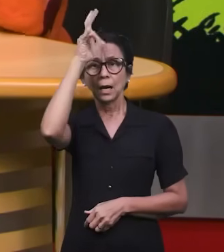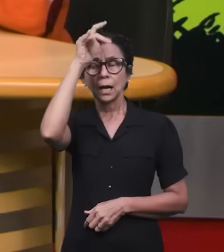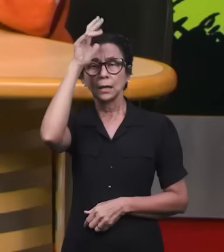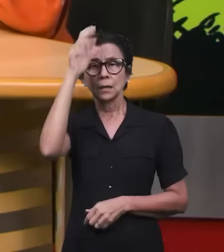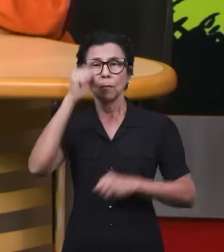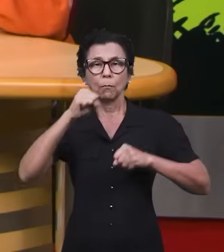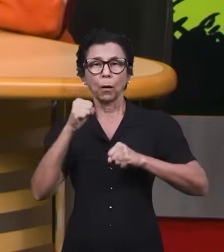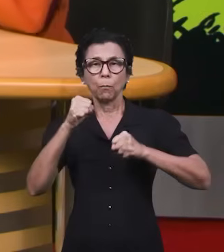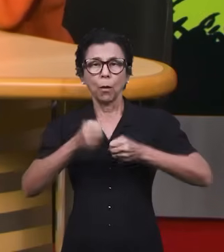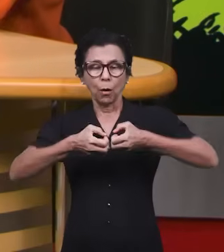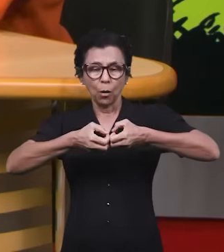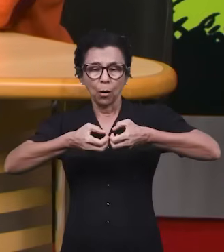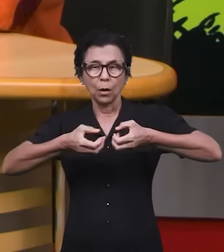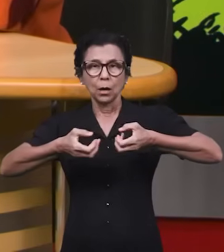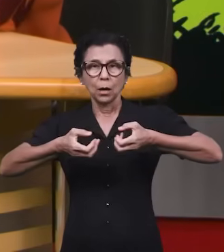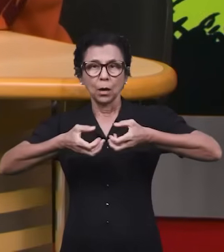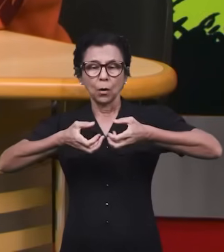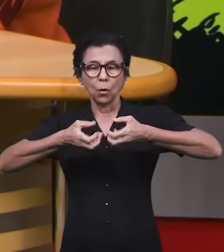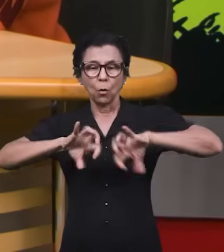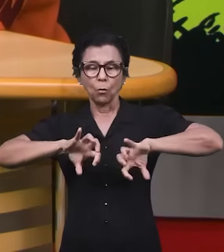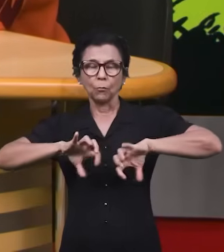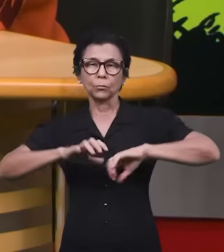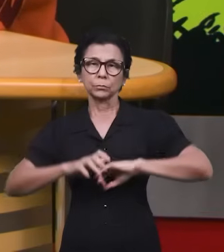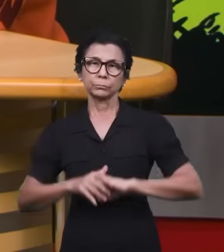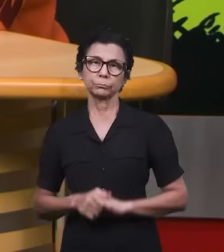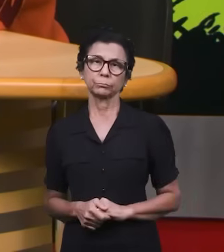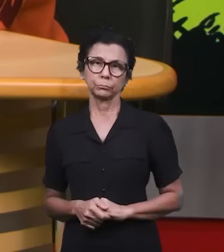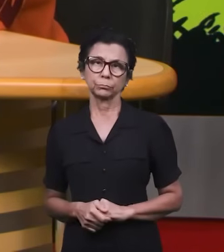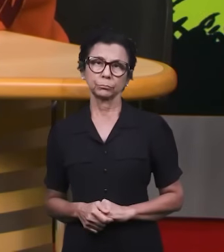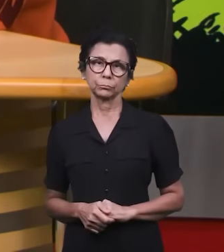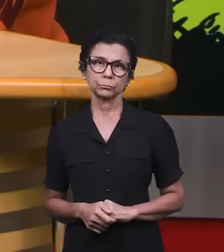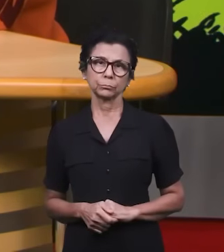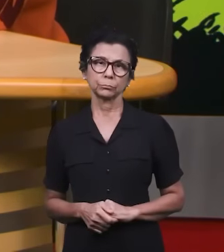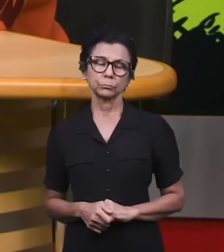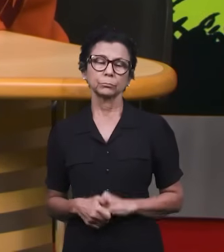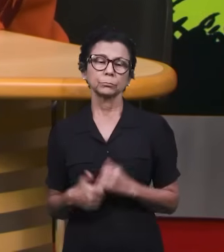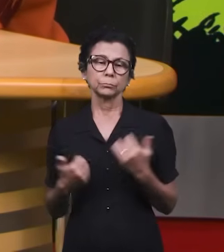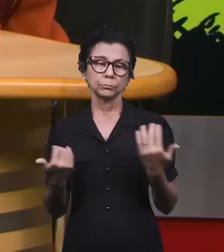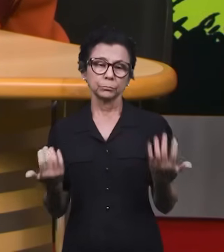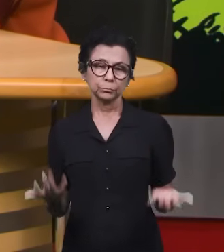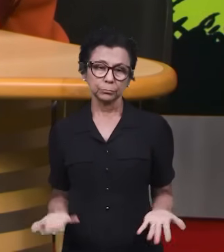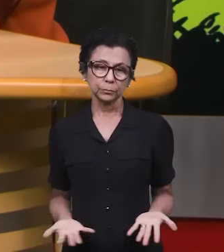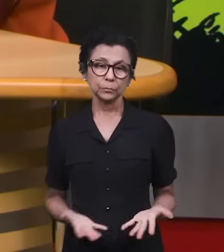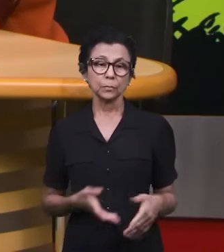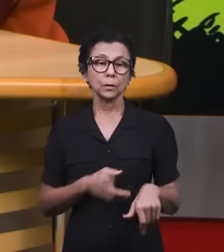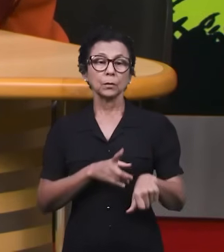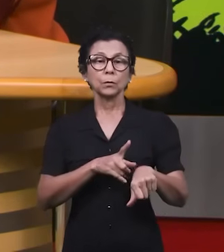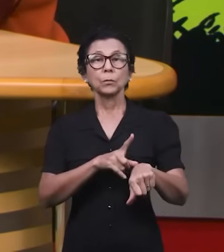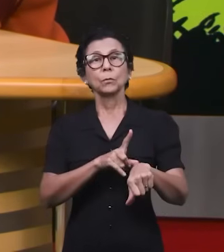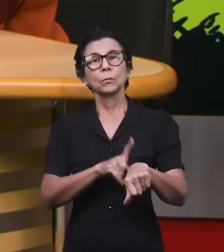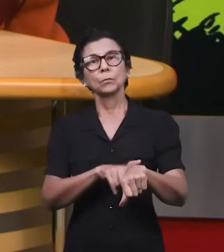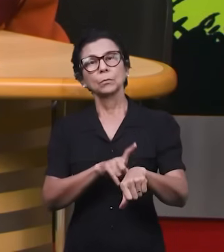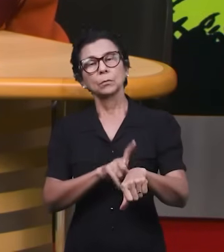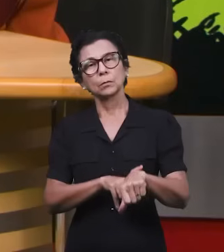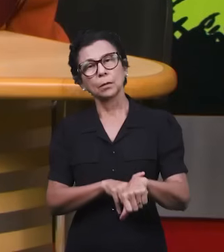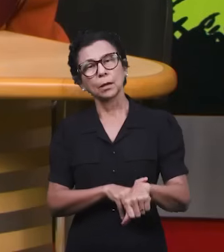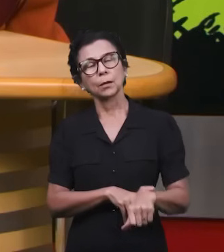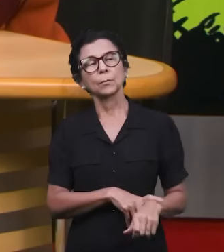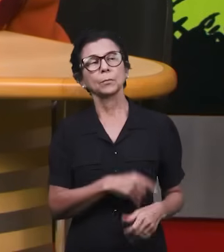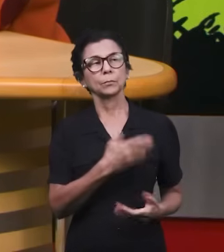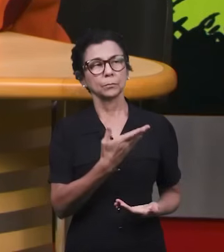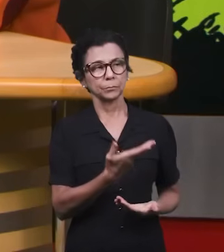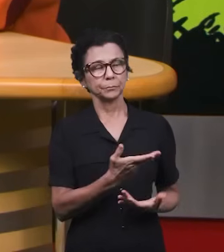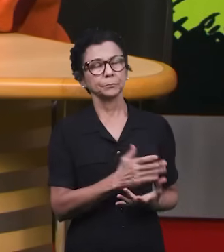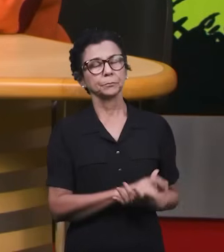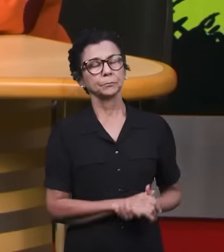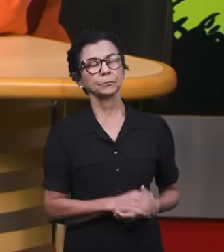para nós, via o Instagram, quando encontra conosco no Manaim, essa demanda do tempo, que você disse tão bem, que a gente